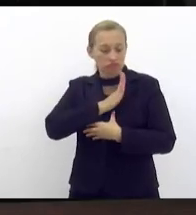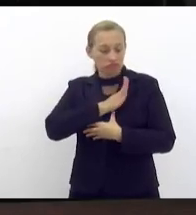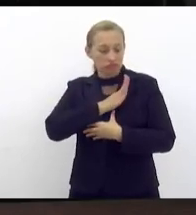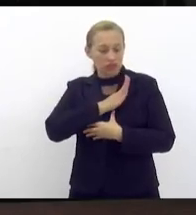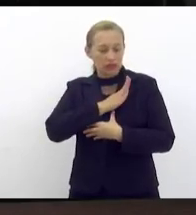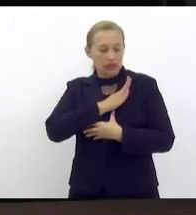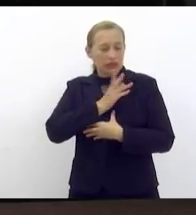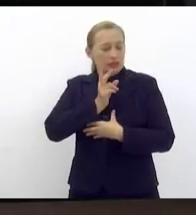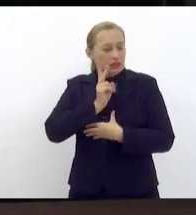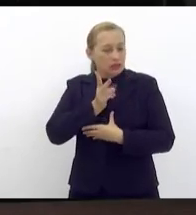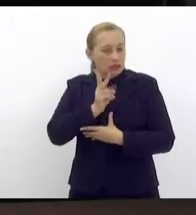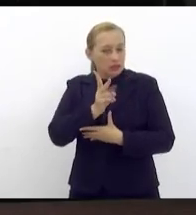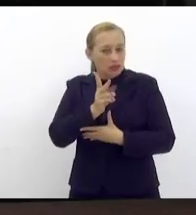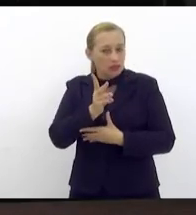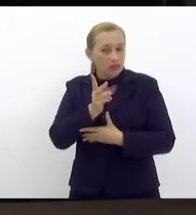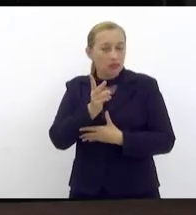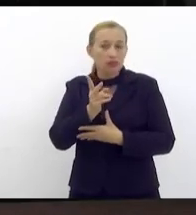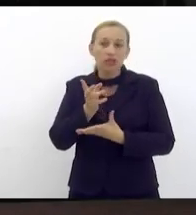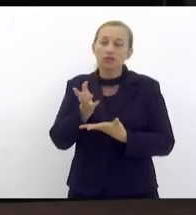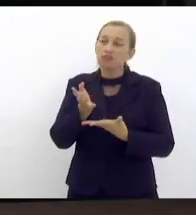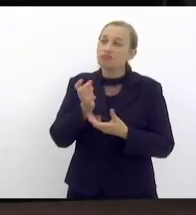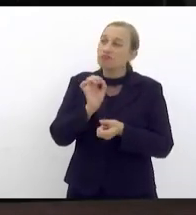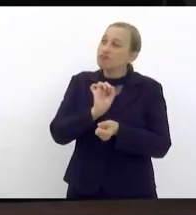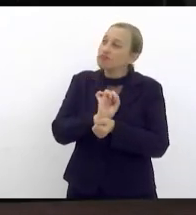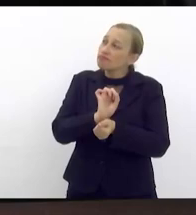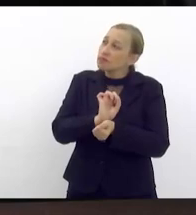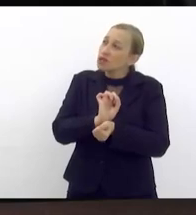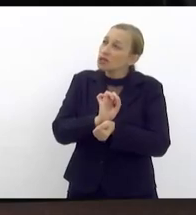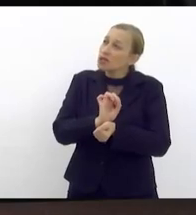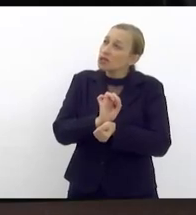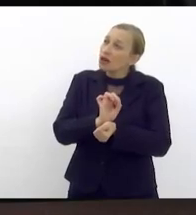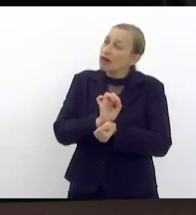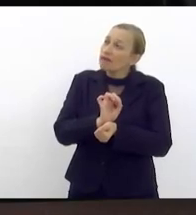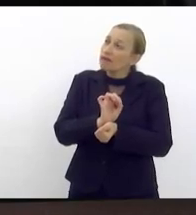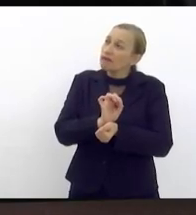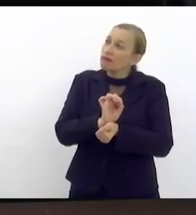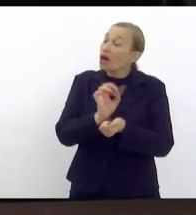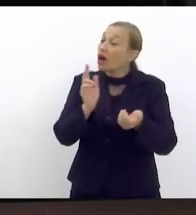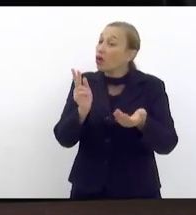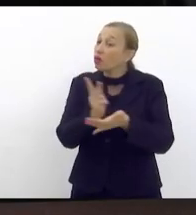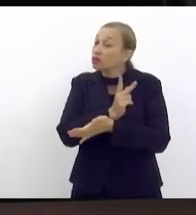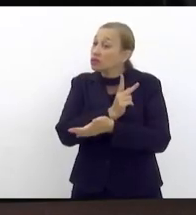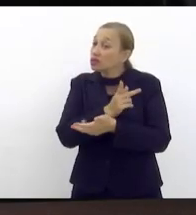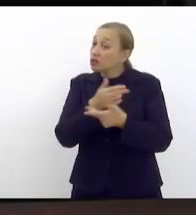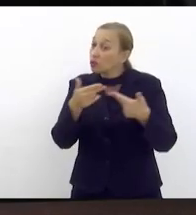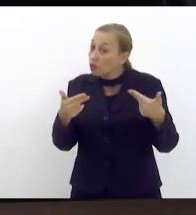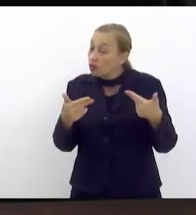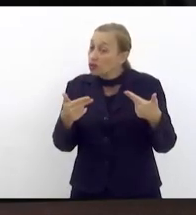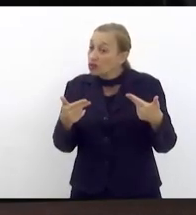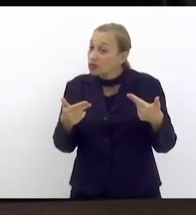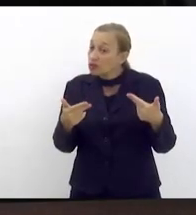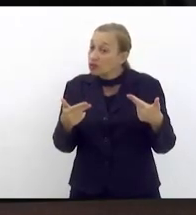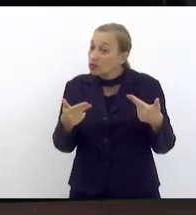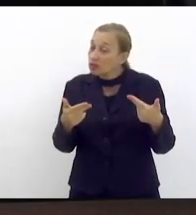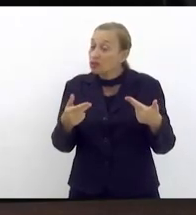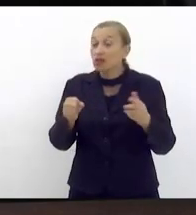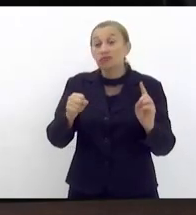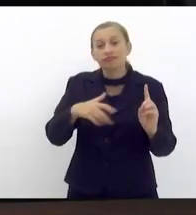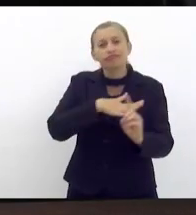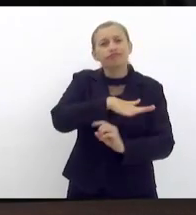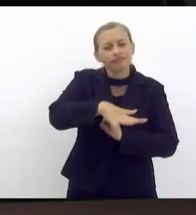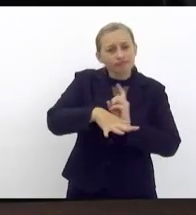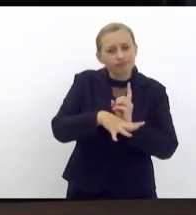sempre espera muitas vezes para que aconteçam fatos para que a